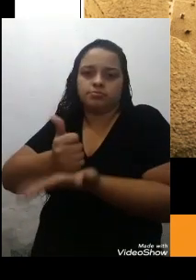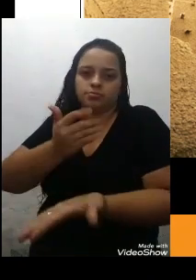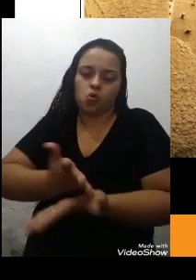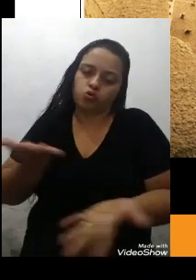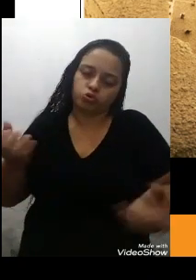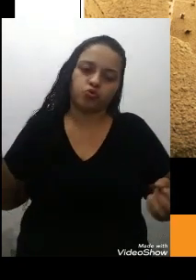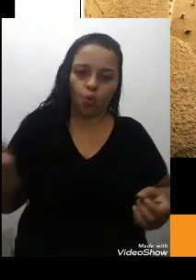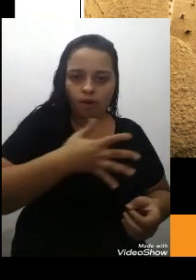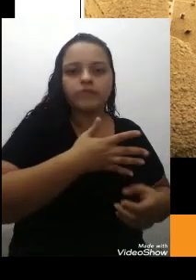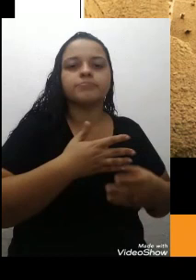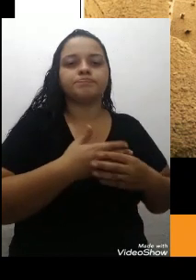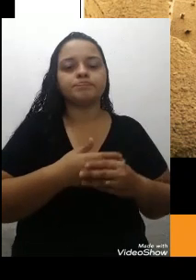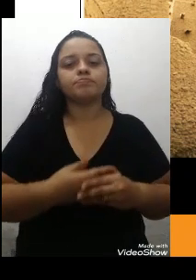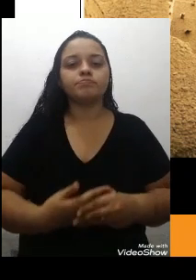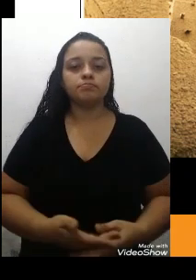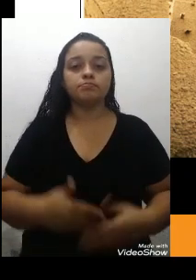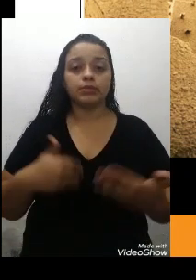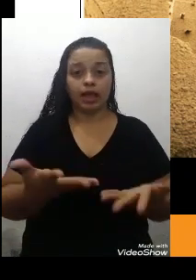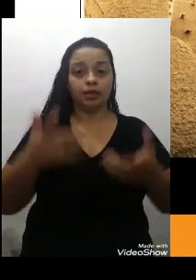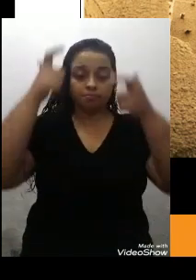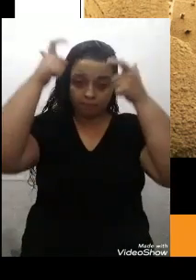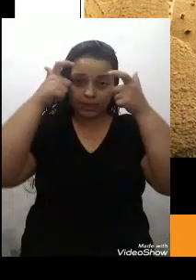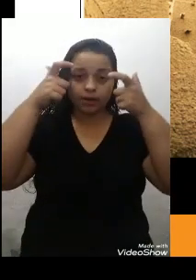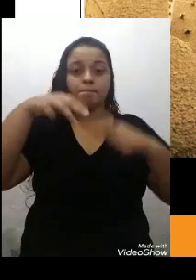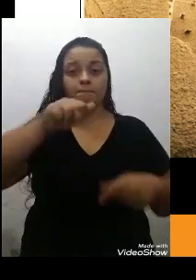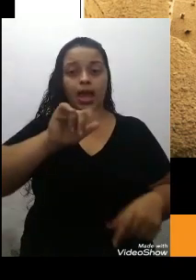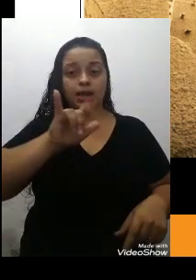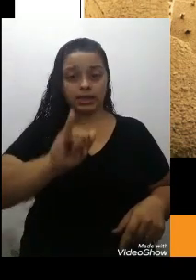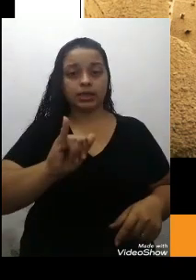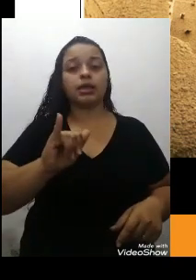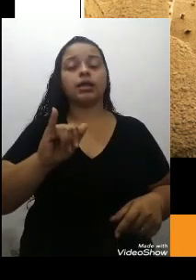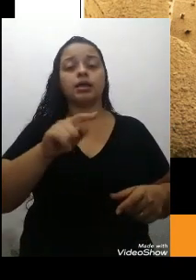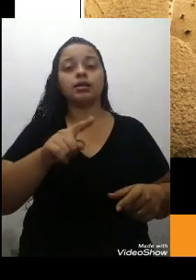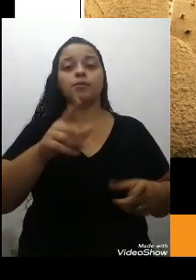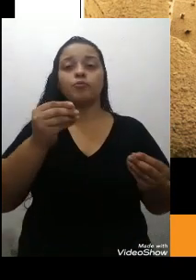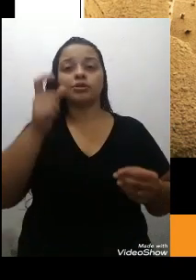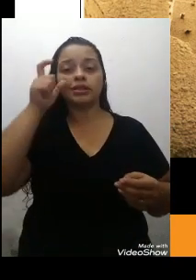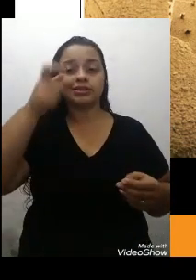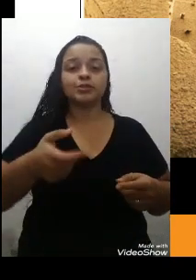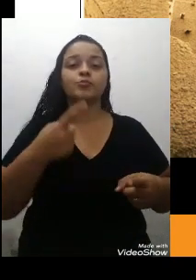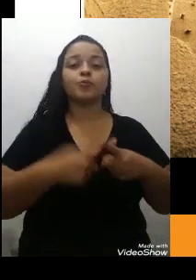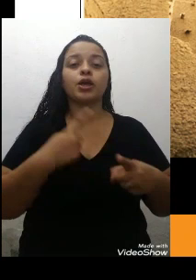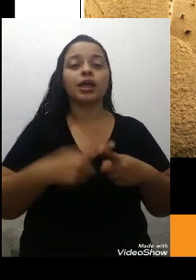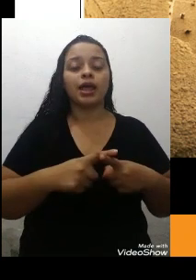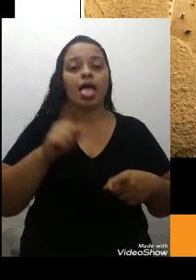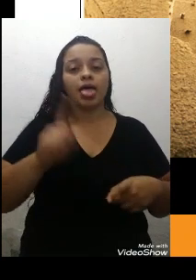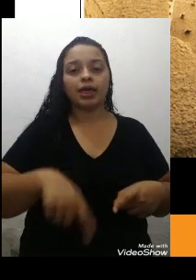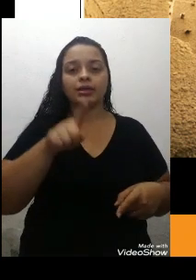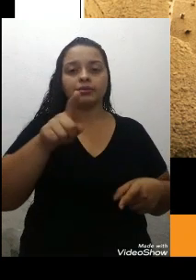né? E o Império do Mali, ele chama muita atenção porque ele foi um dos impérios